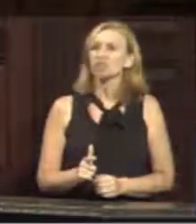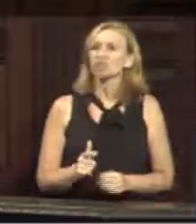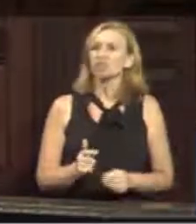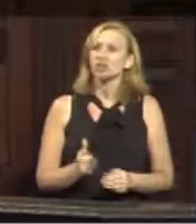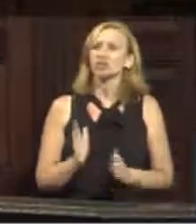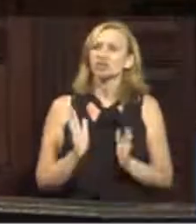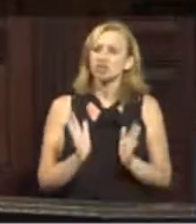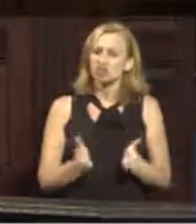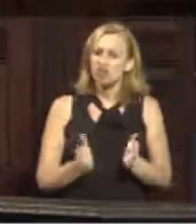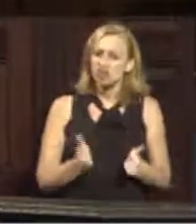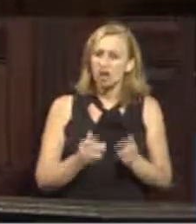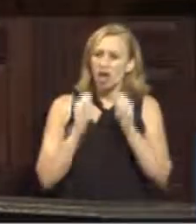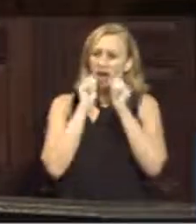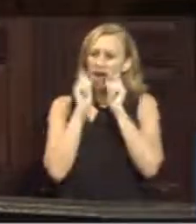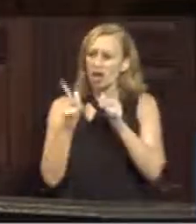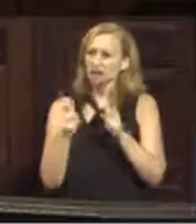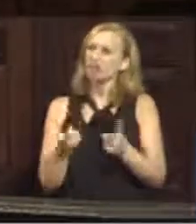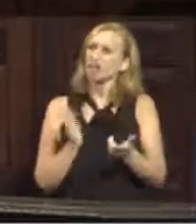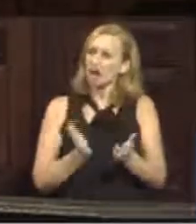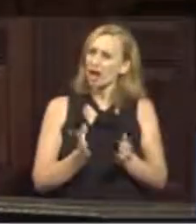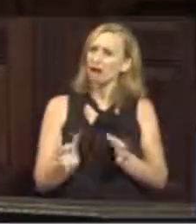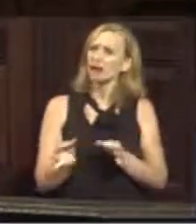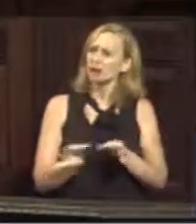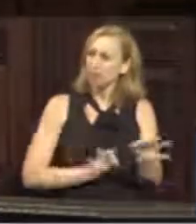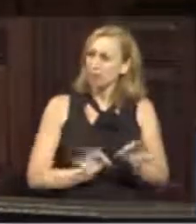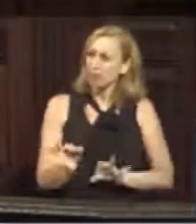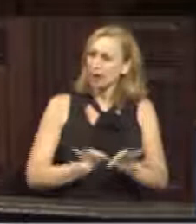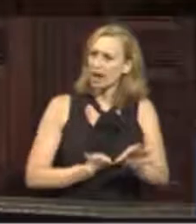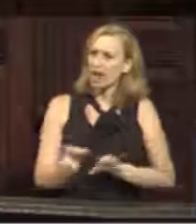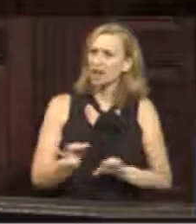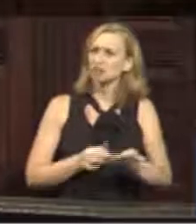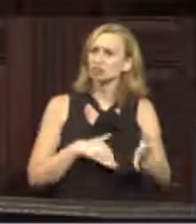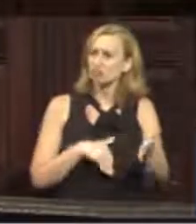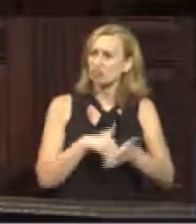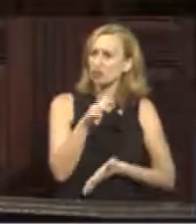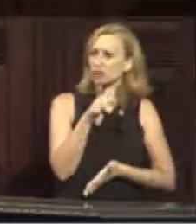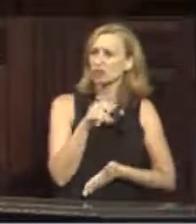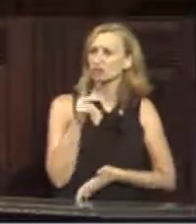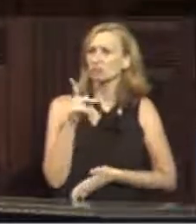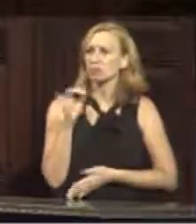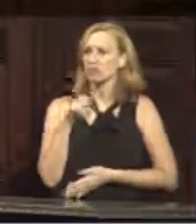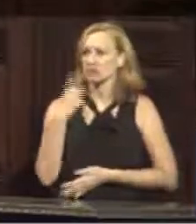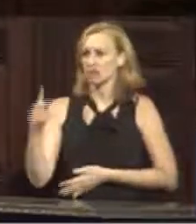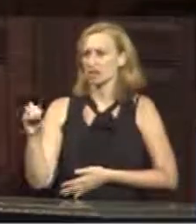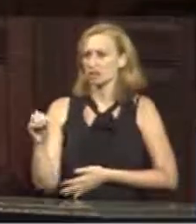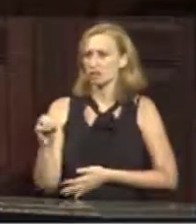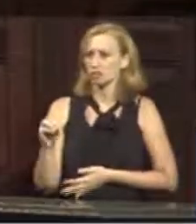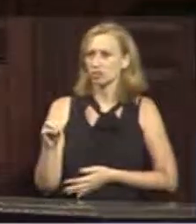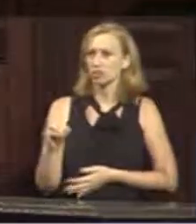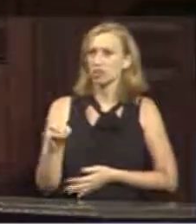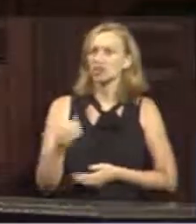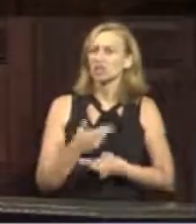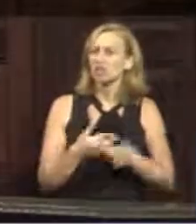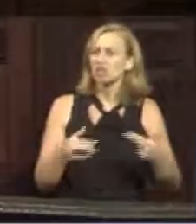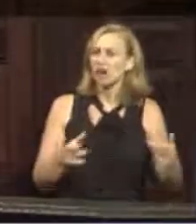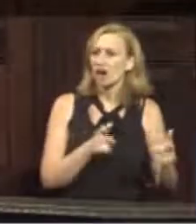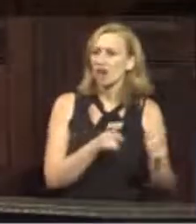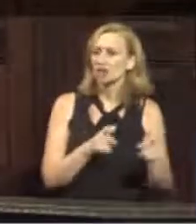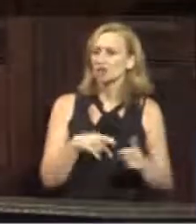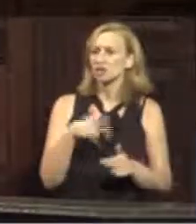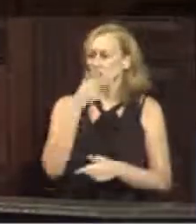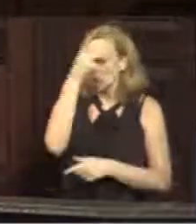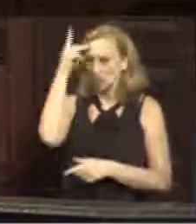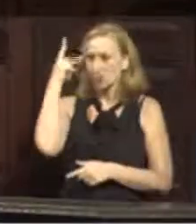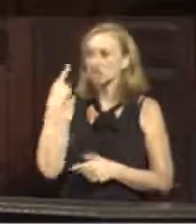mesmo. E falta de pedido não tem. Tem da bancada do PSDB, tem do MUSP e tem